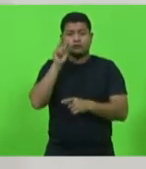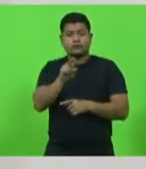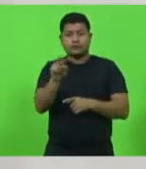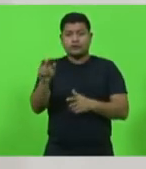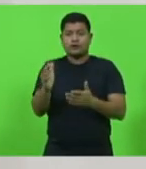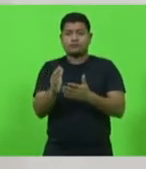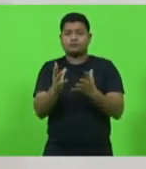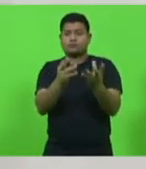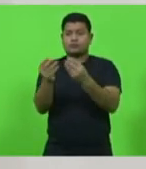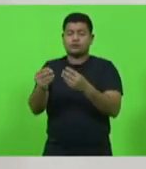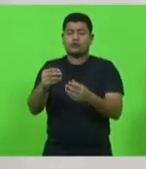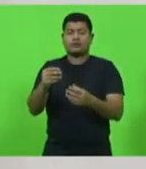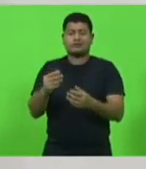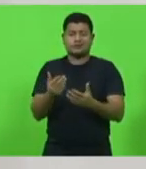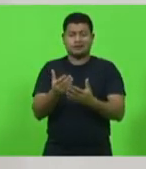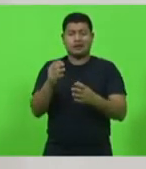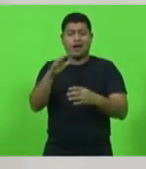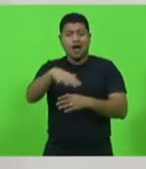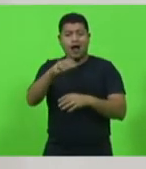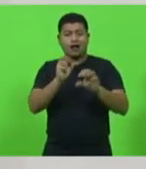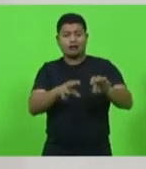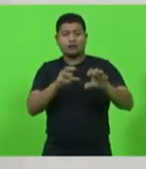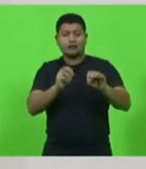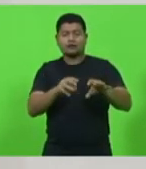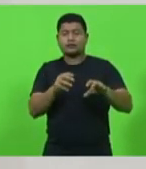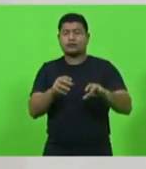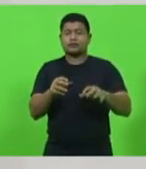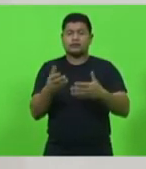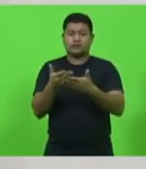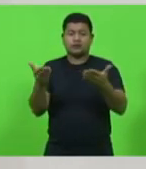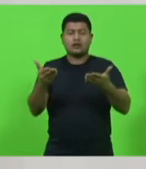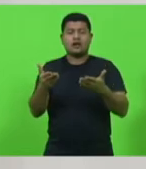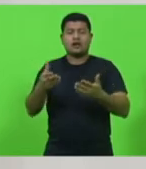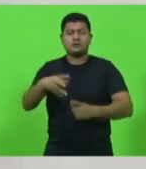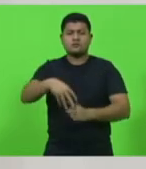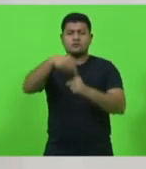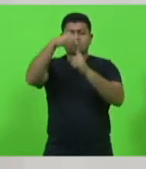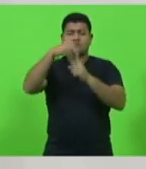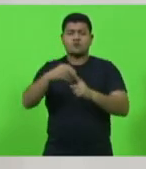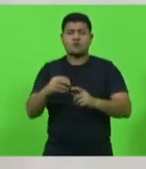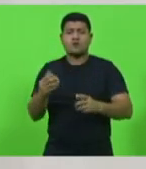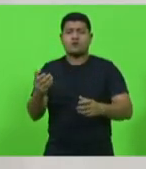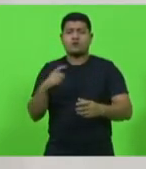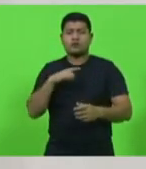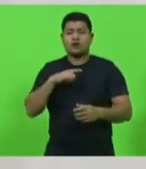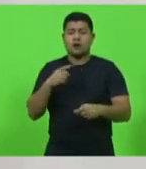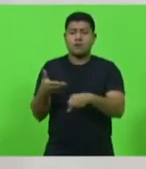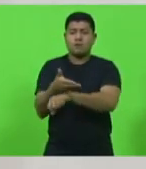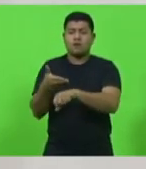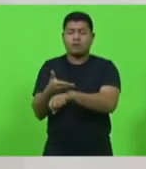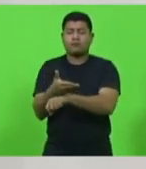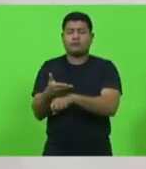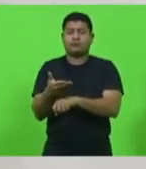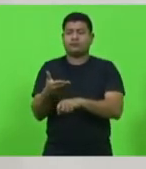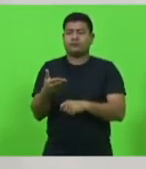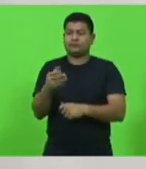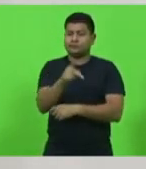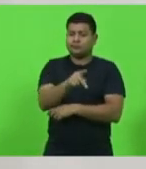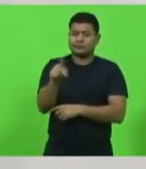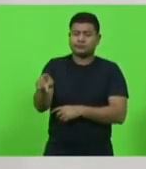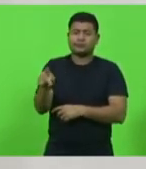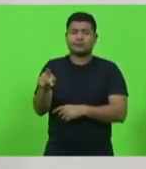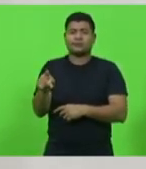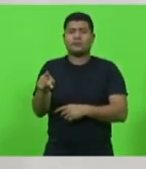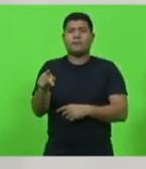que Santa Catarina tem, a dedicação, o envolvimento dos professores, de todos